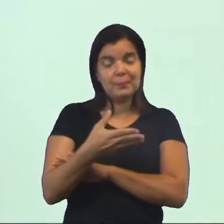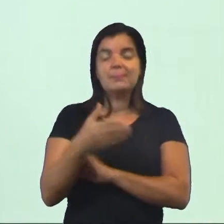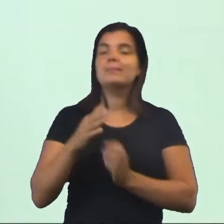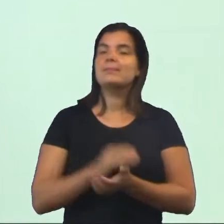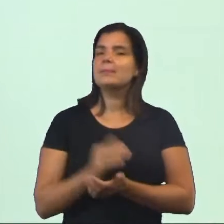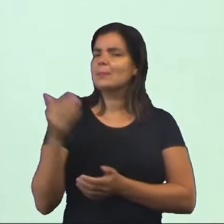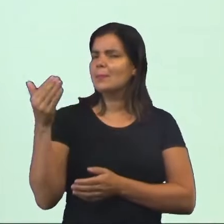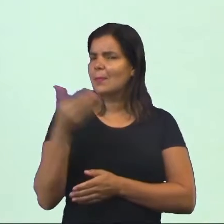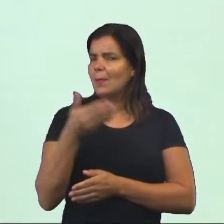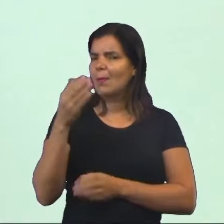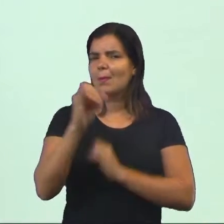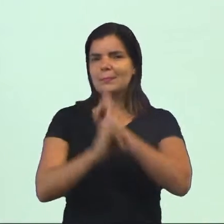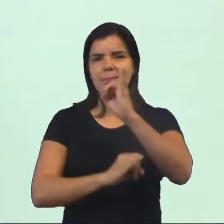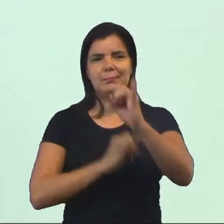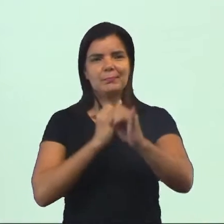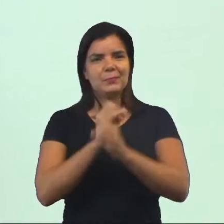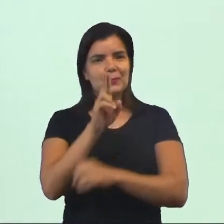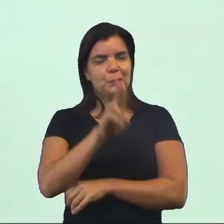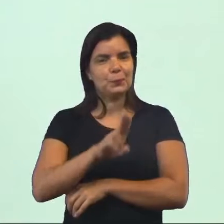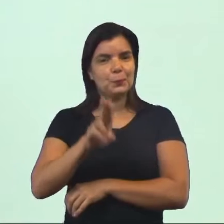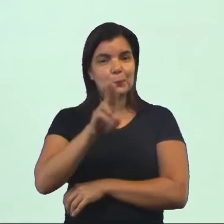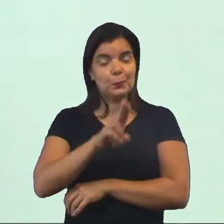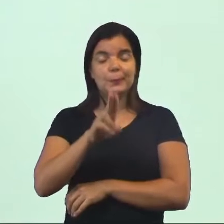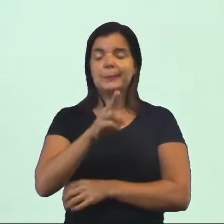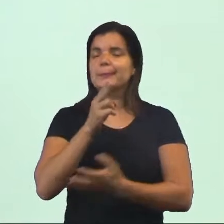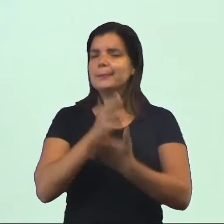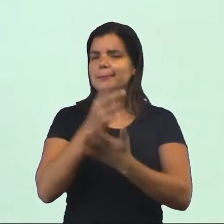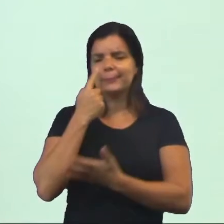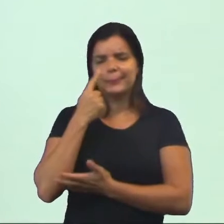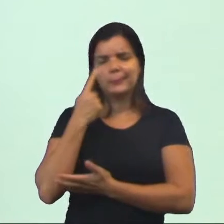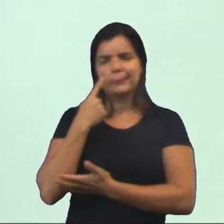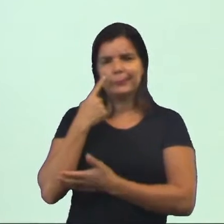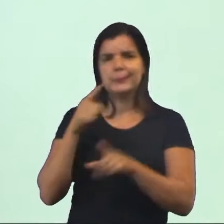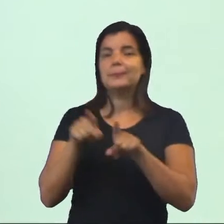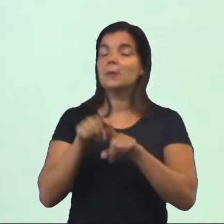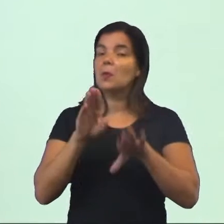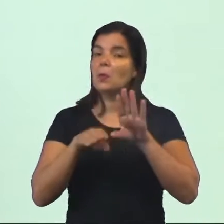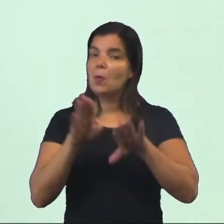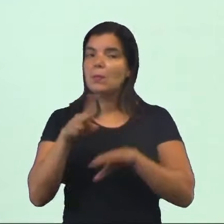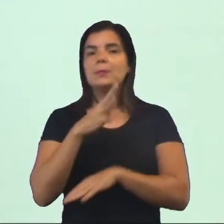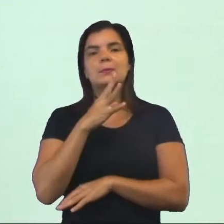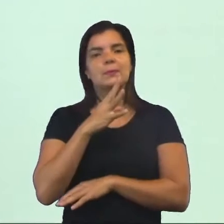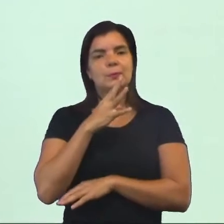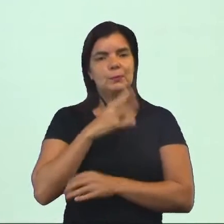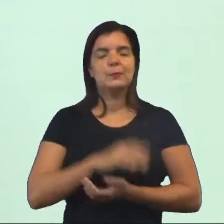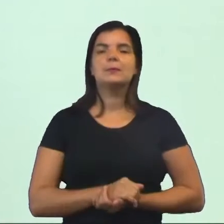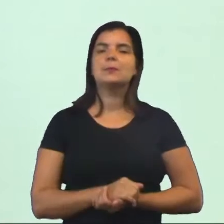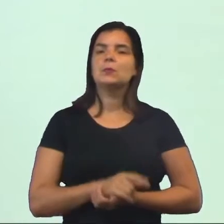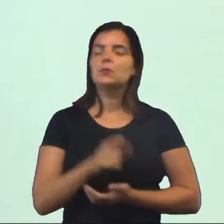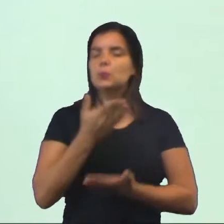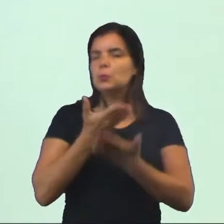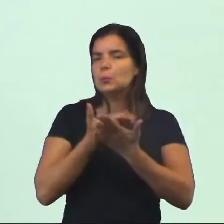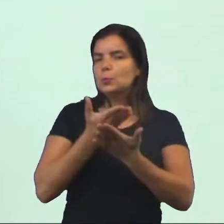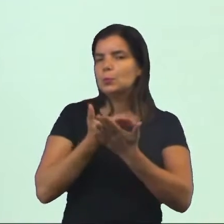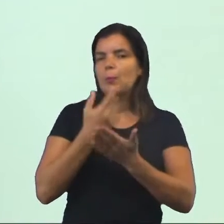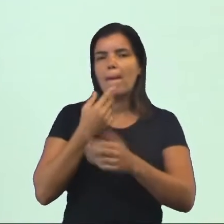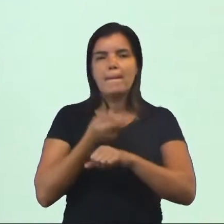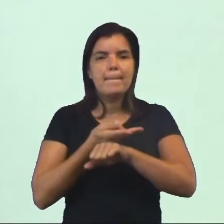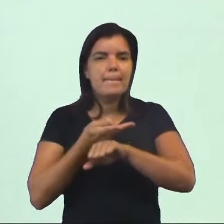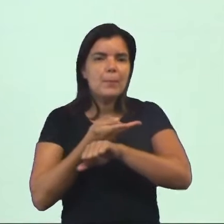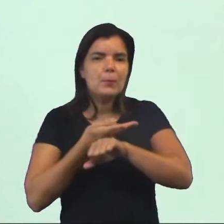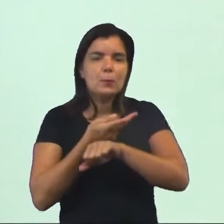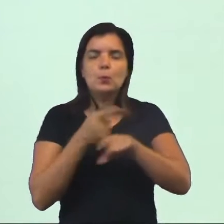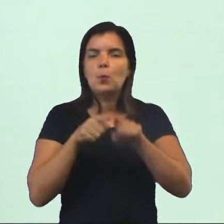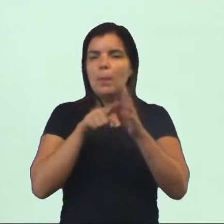na internet. Se você utiliza a internet, é muito frequente. Você talvez conheça, você estuda, procura,